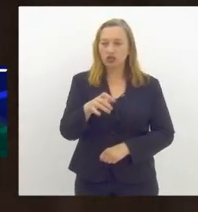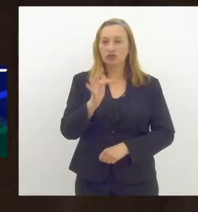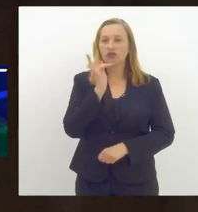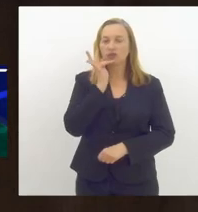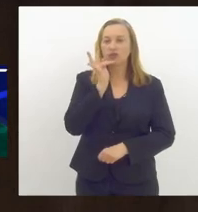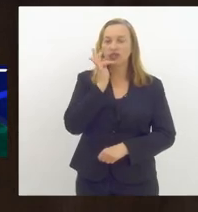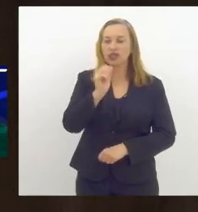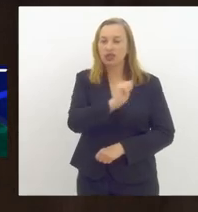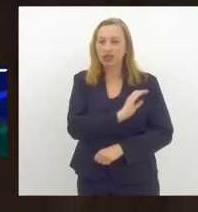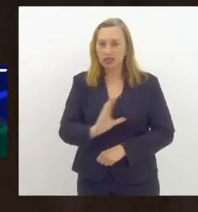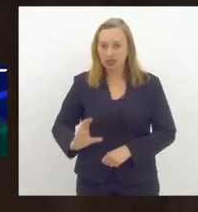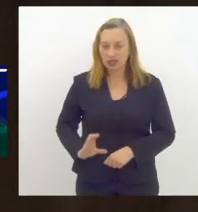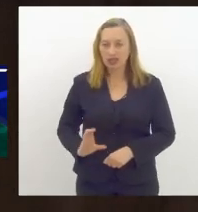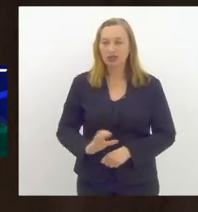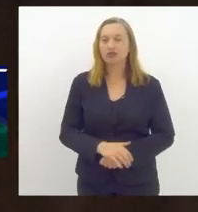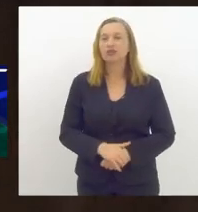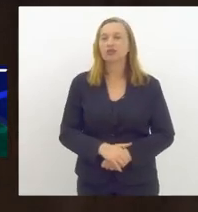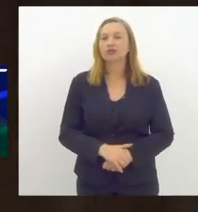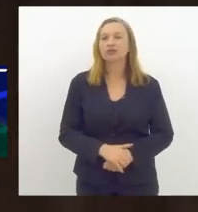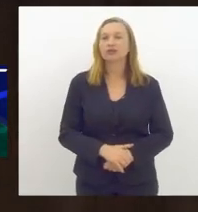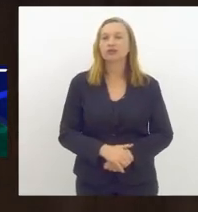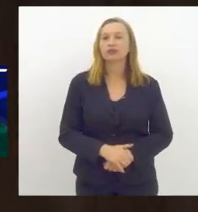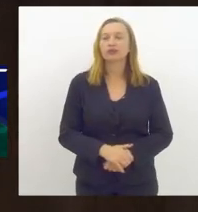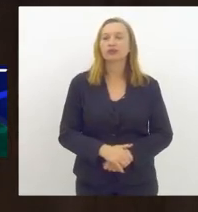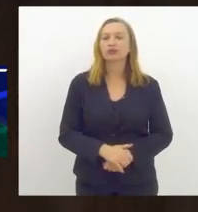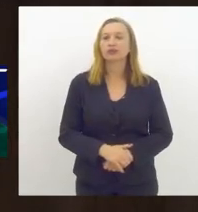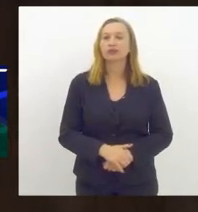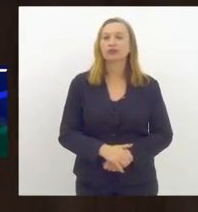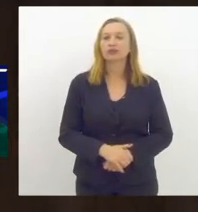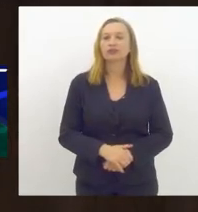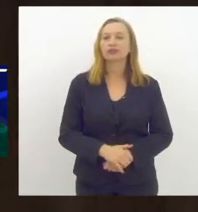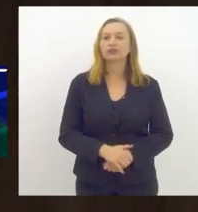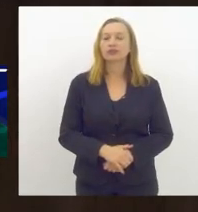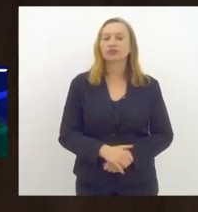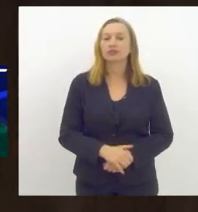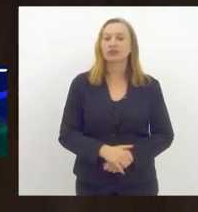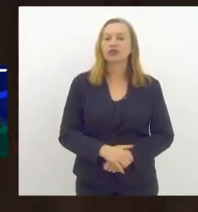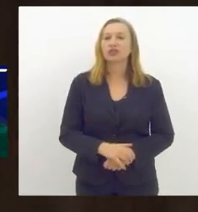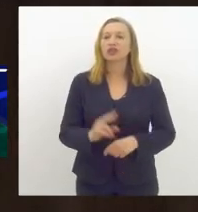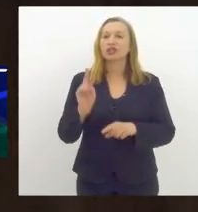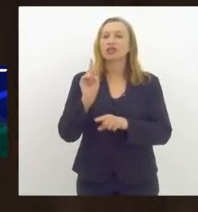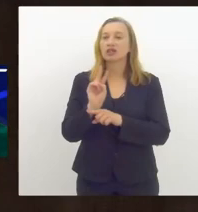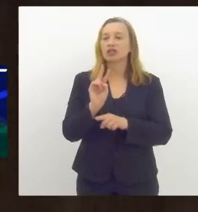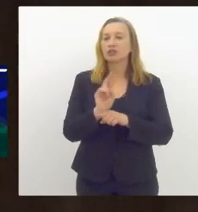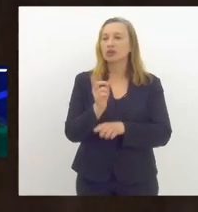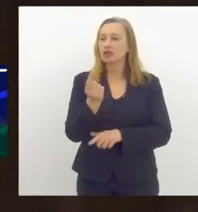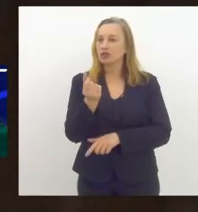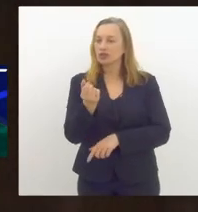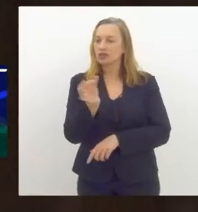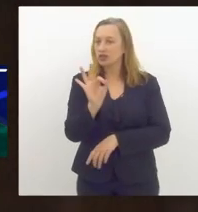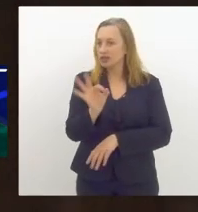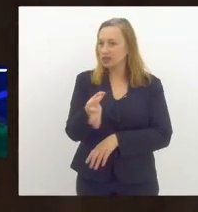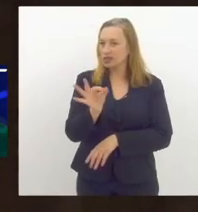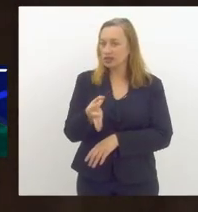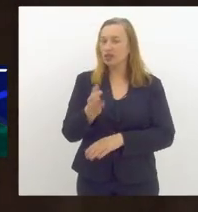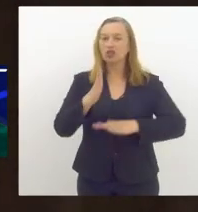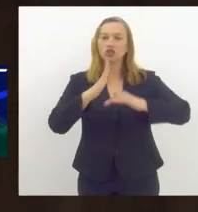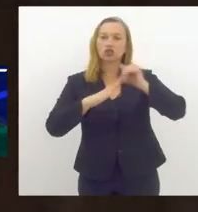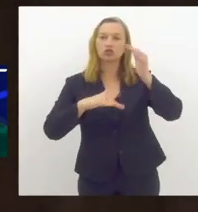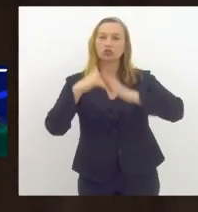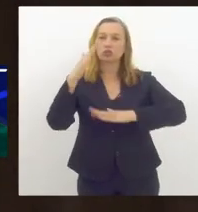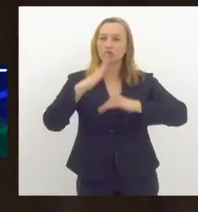e André Ceciliano que cria linha de crédito específica aos